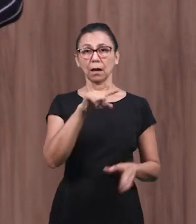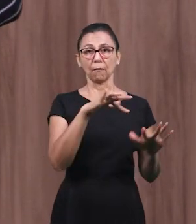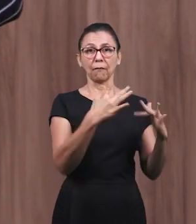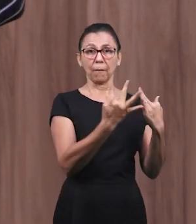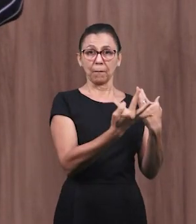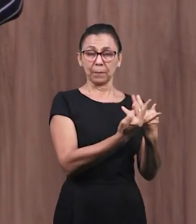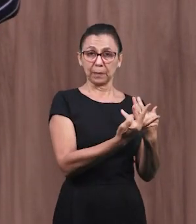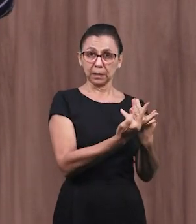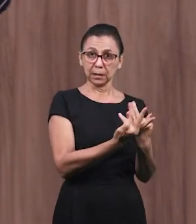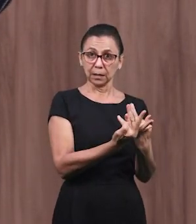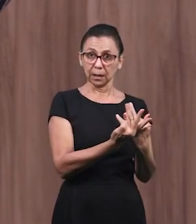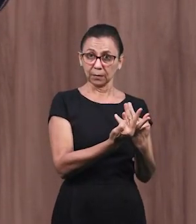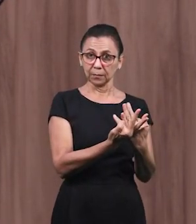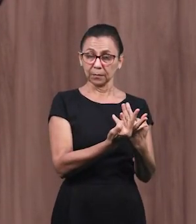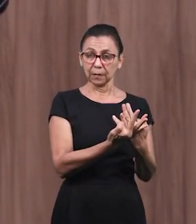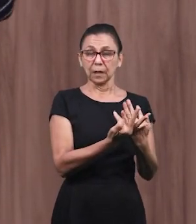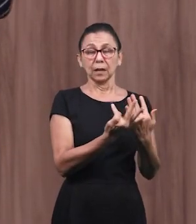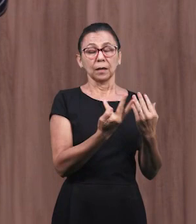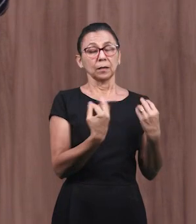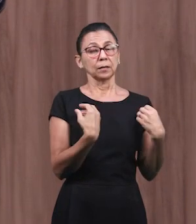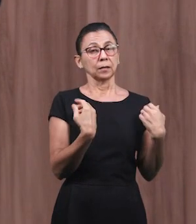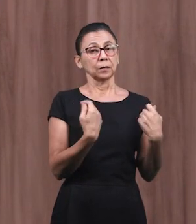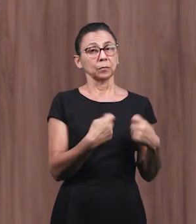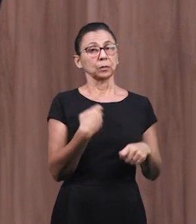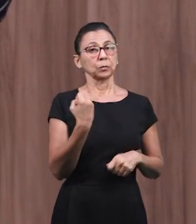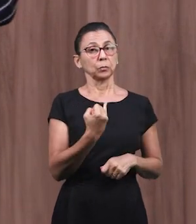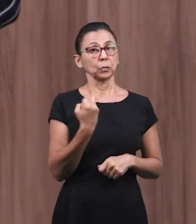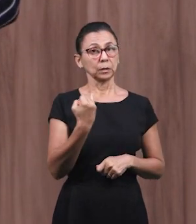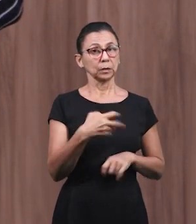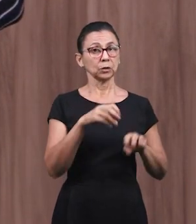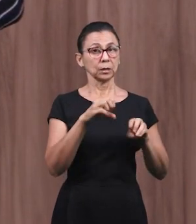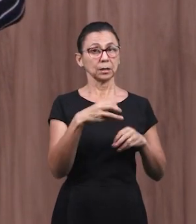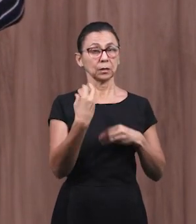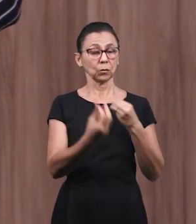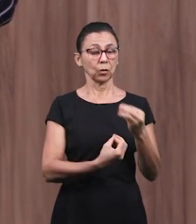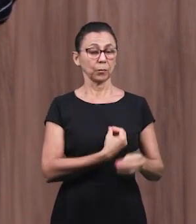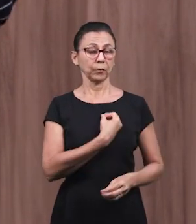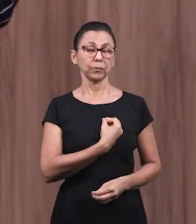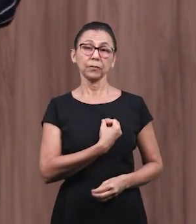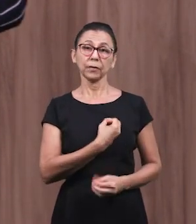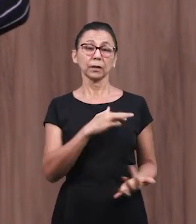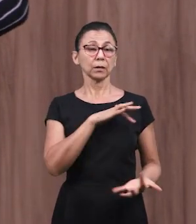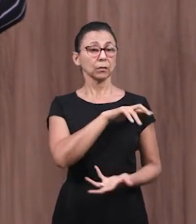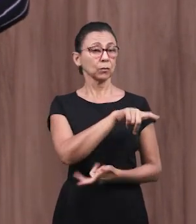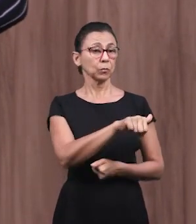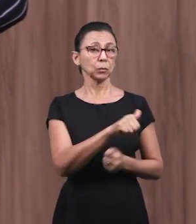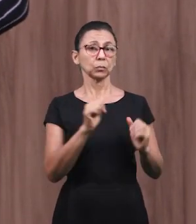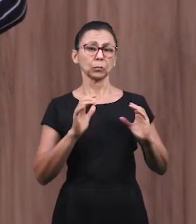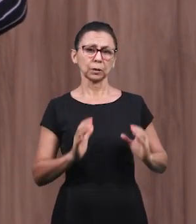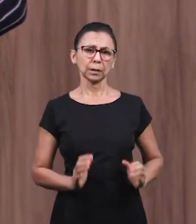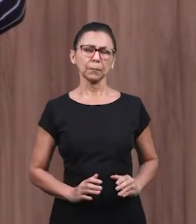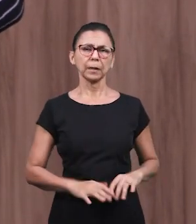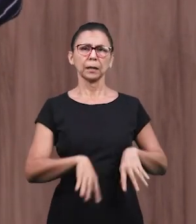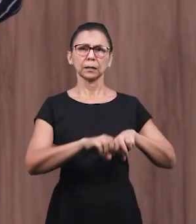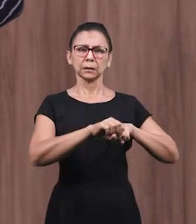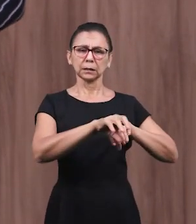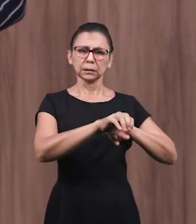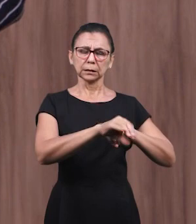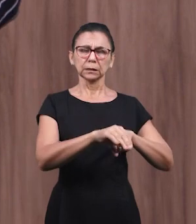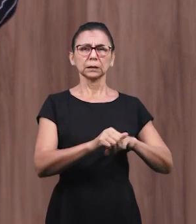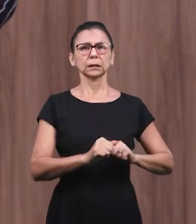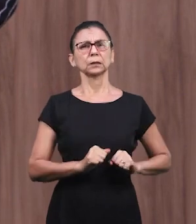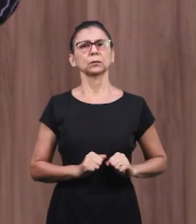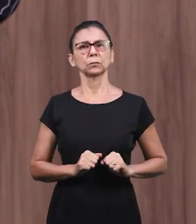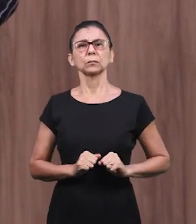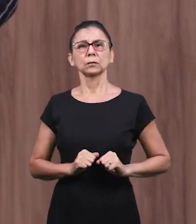mais complexa, é a mediação de um modo de ser e estar no mundo. Concordamos que todo pai e mãe que são